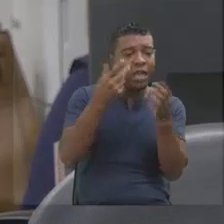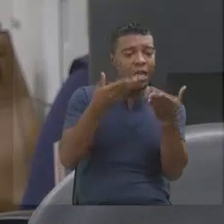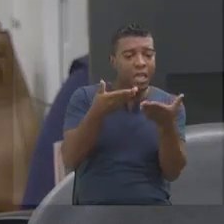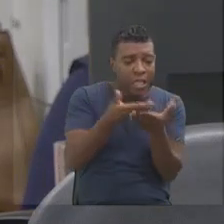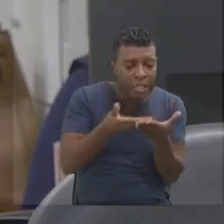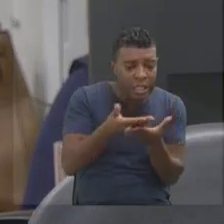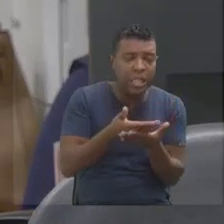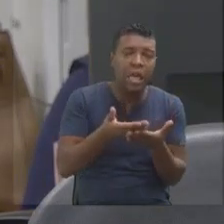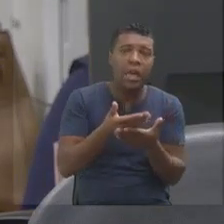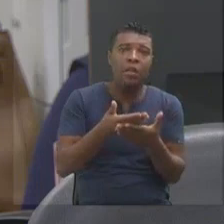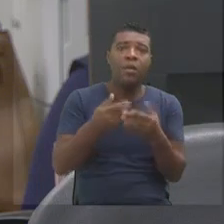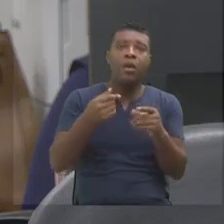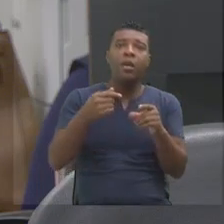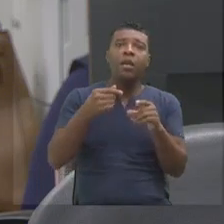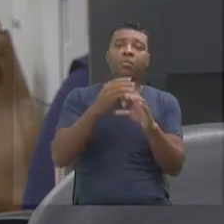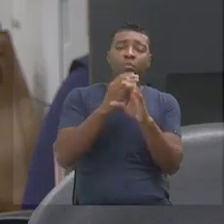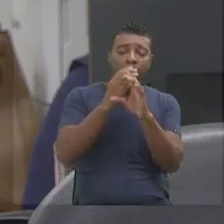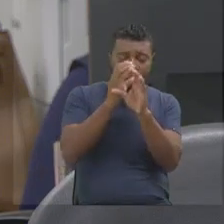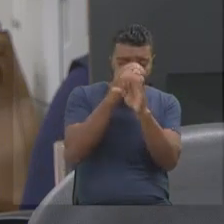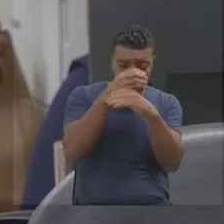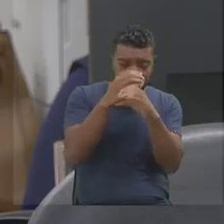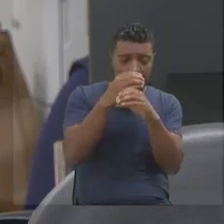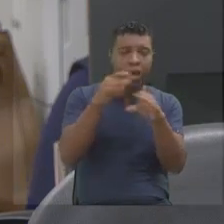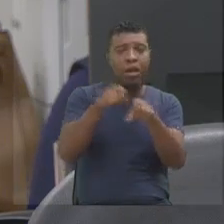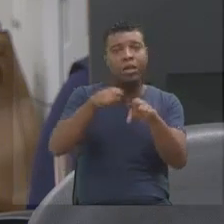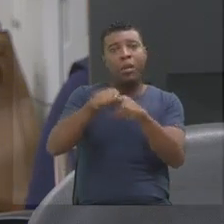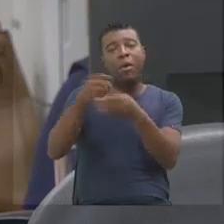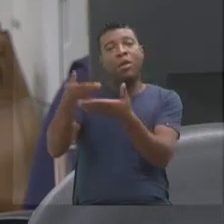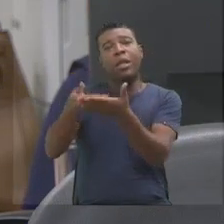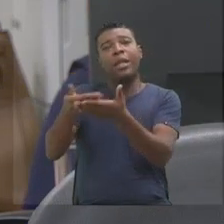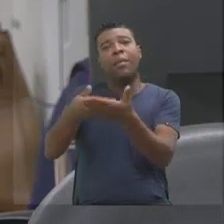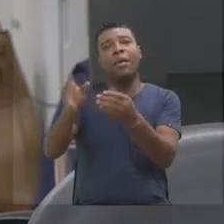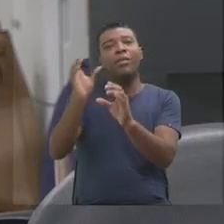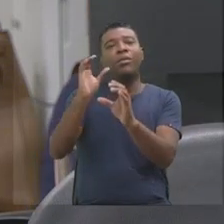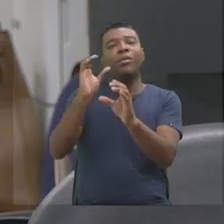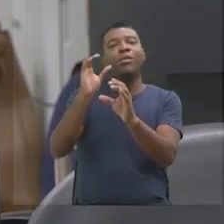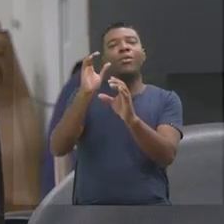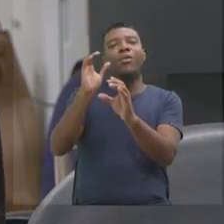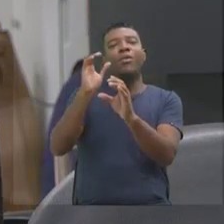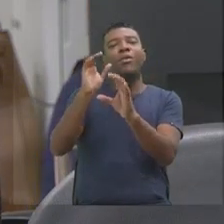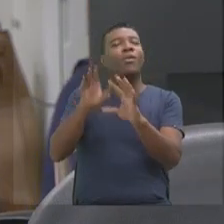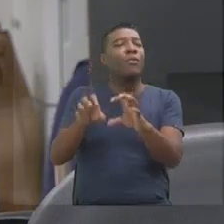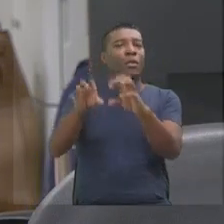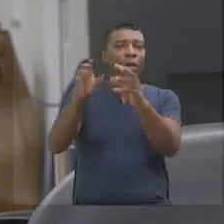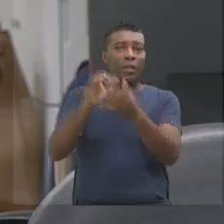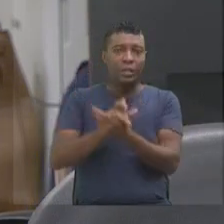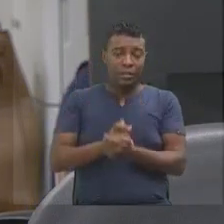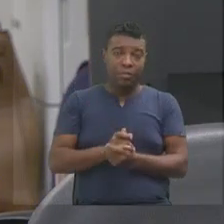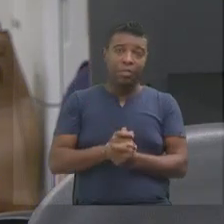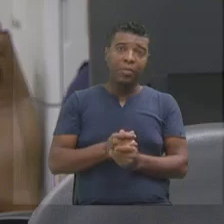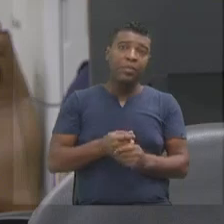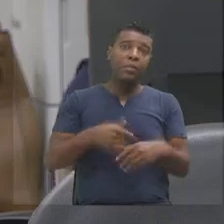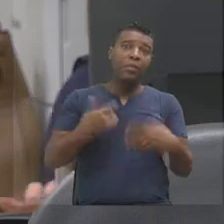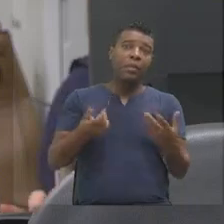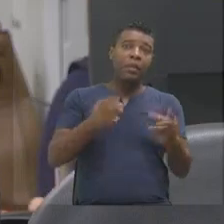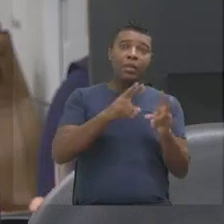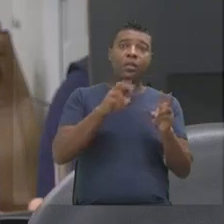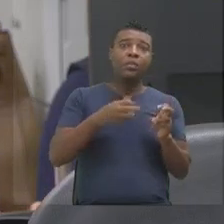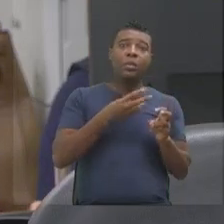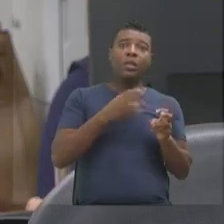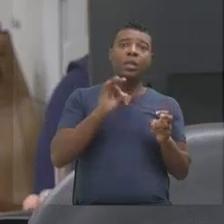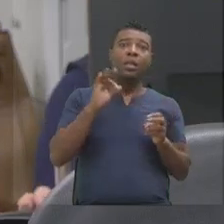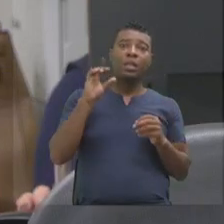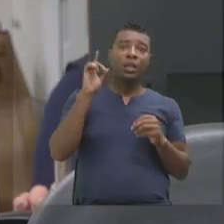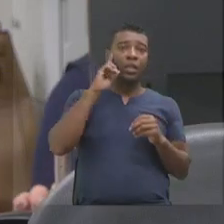do tratamento oncológico sobre a Lei dos 30 dias em audiências aqui na nossa comissão e com